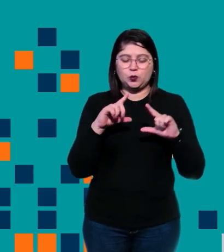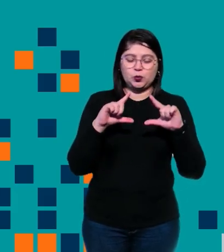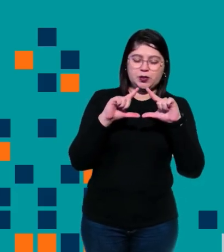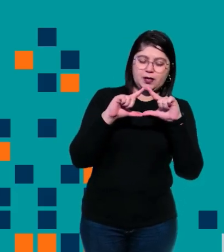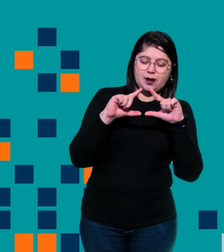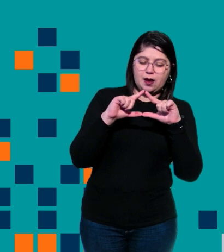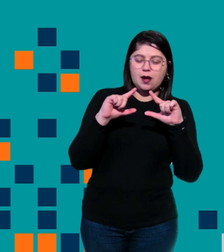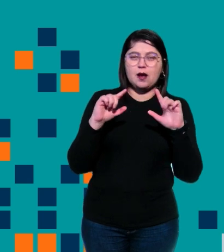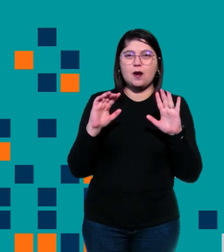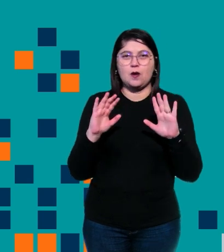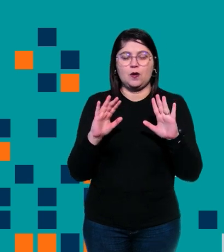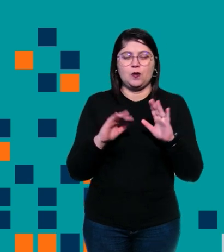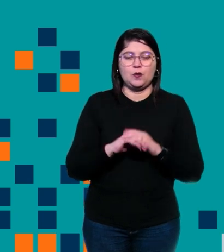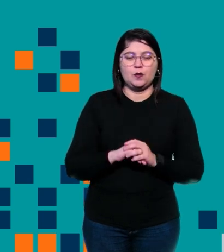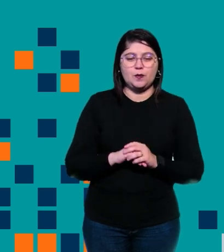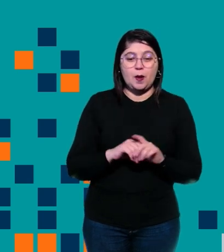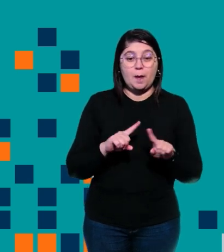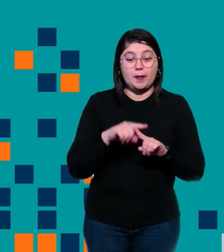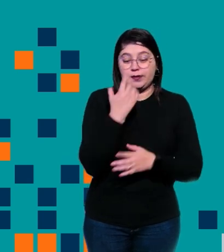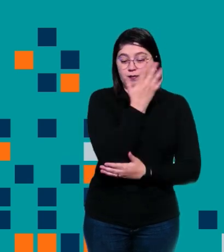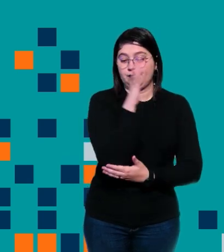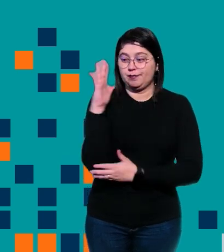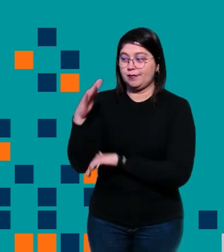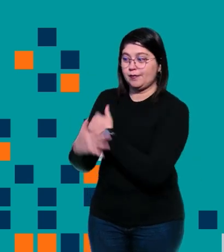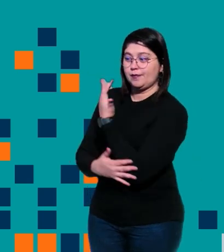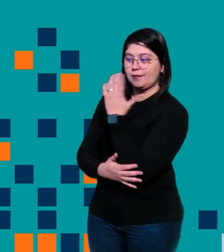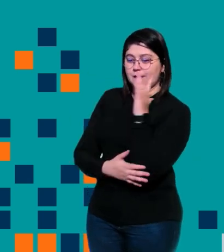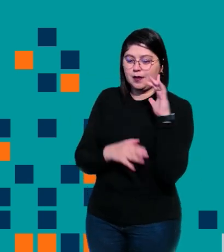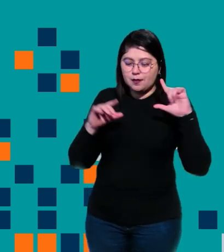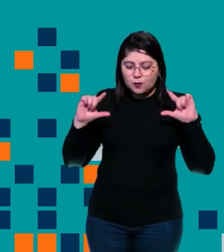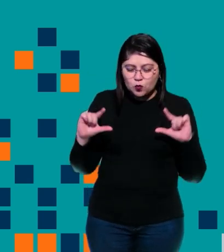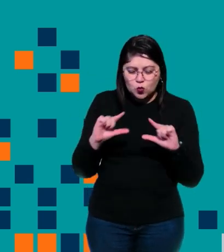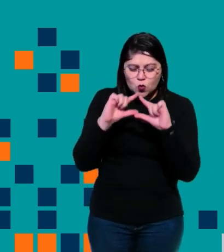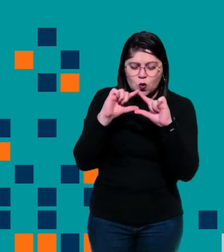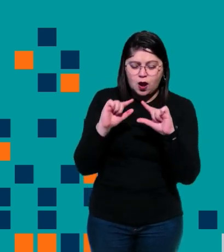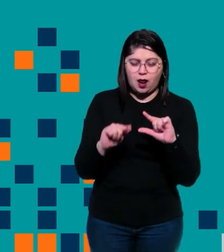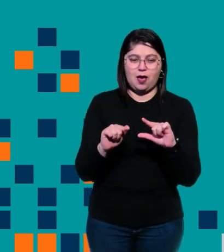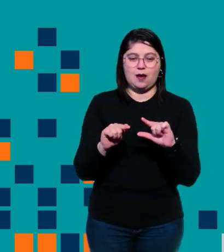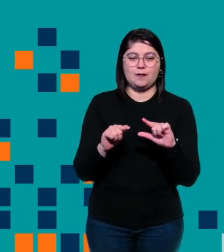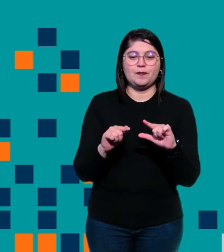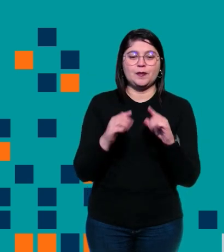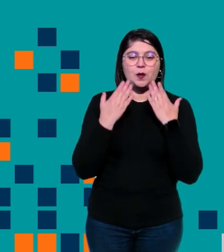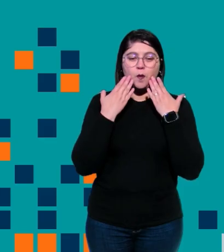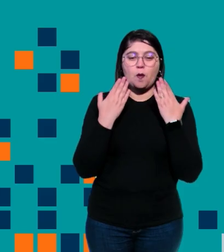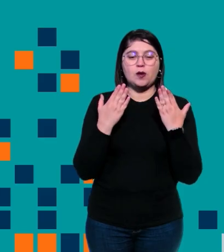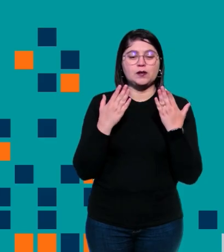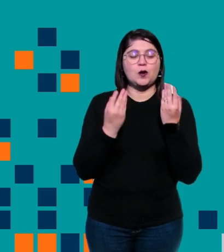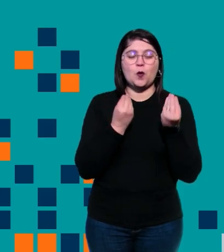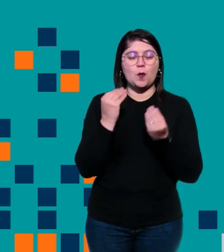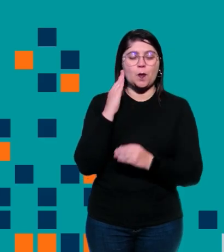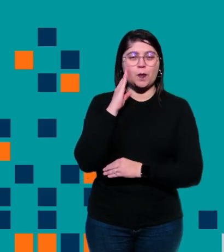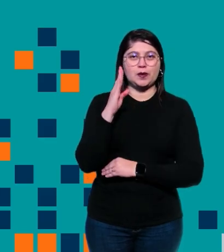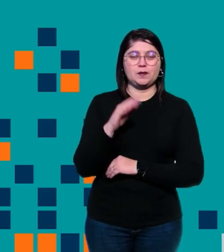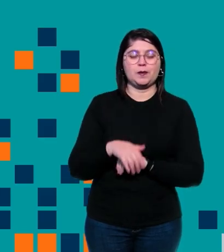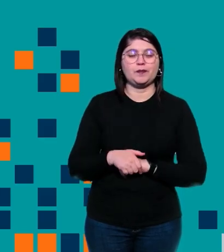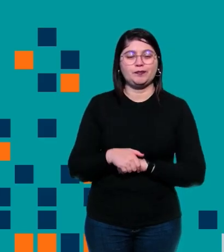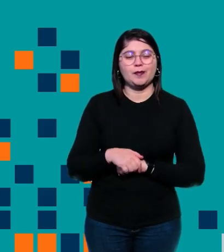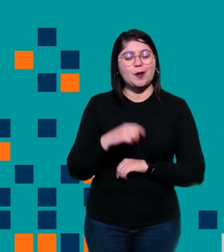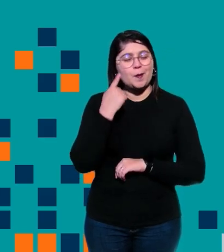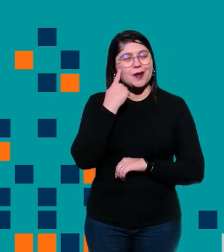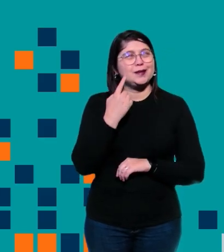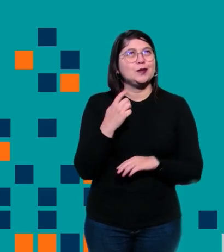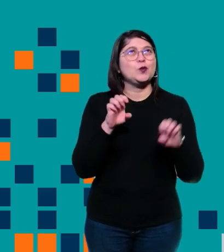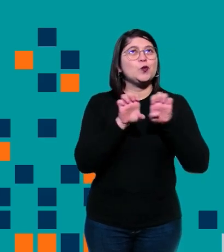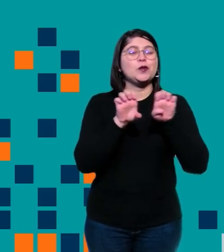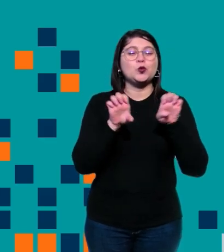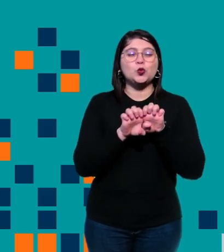trapézio, no meio das árvores importantes, e esse era o corte principal. Quer dizer, a ideia era fazer uma estrutura que o